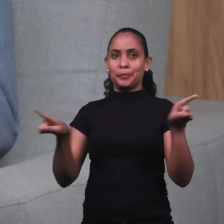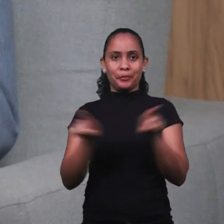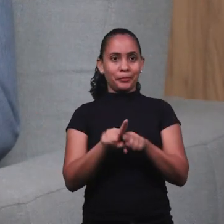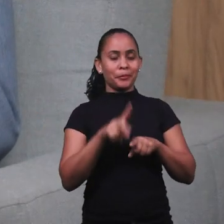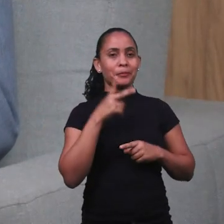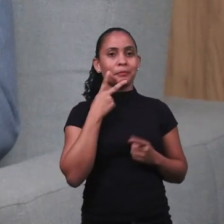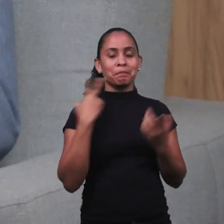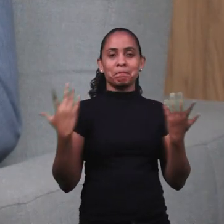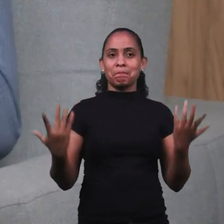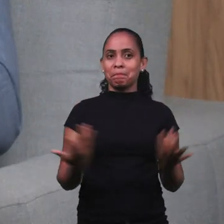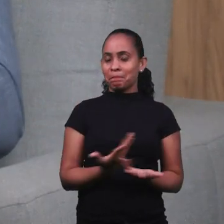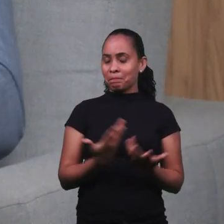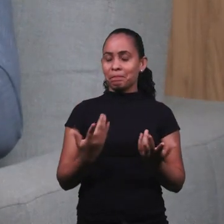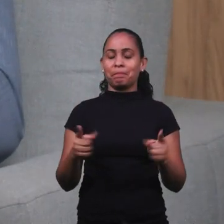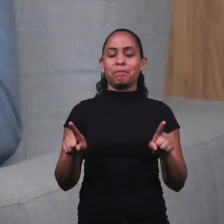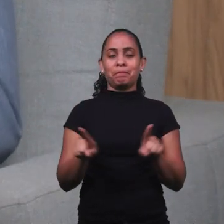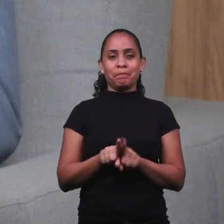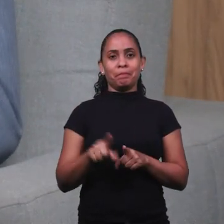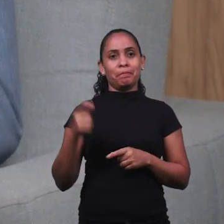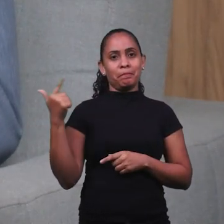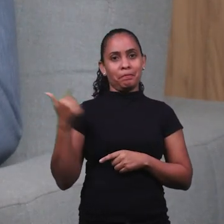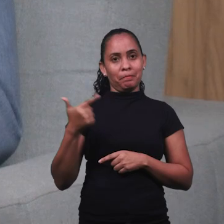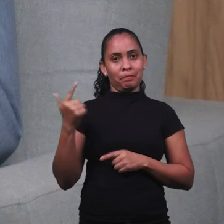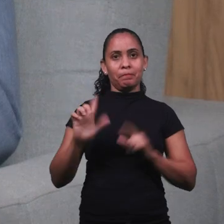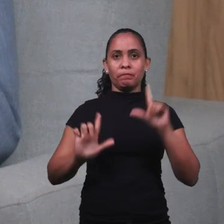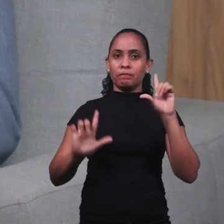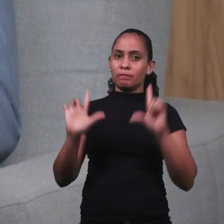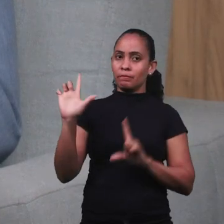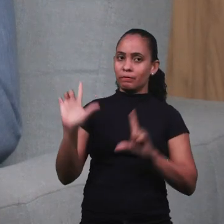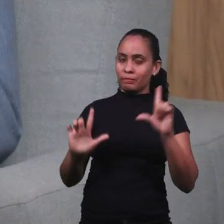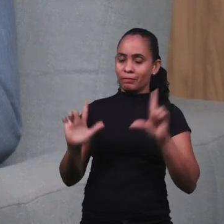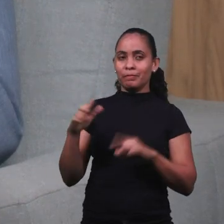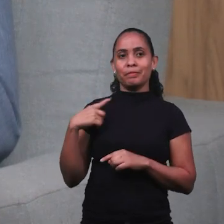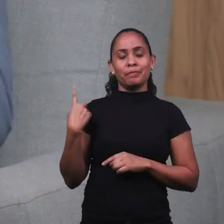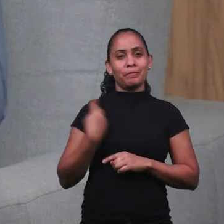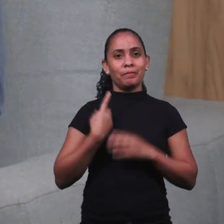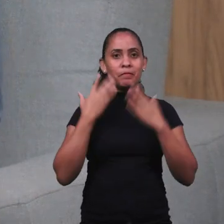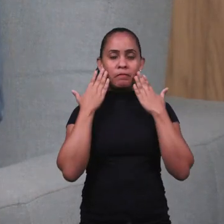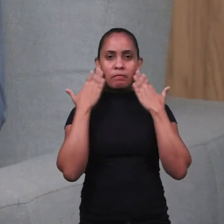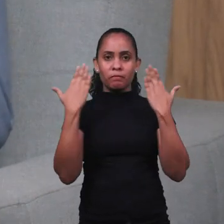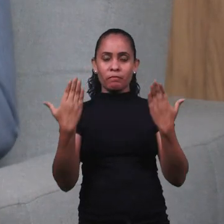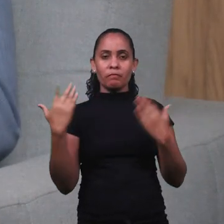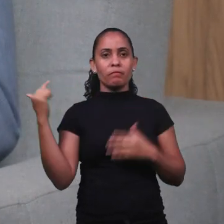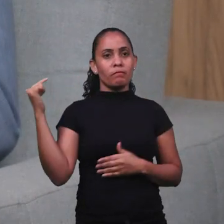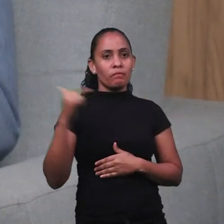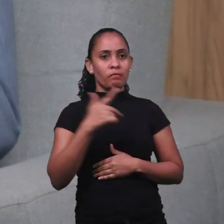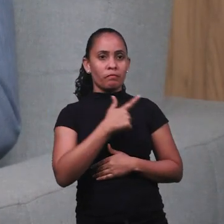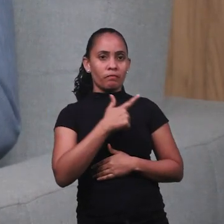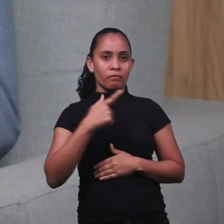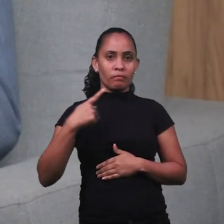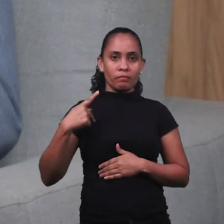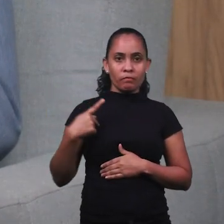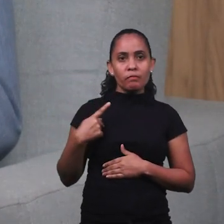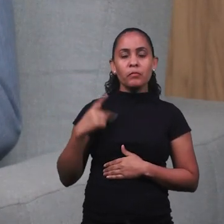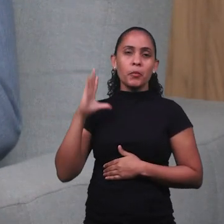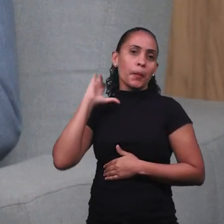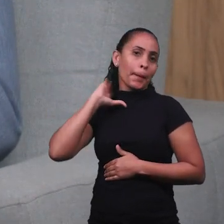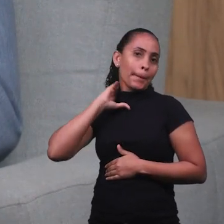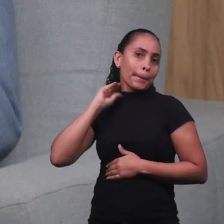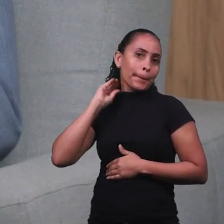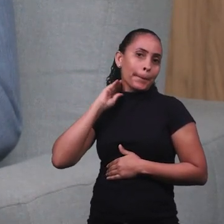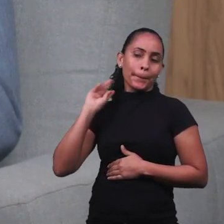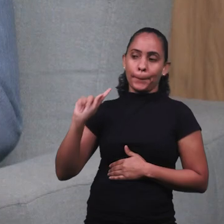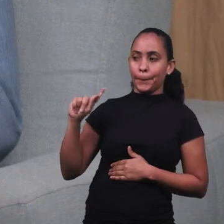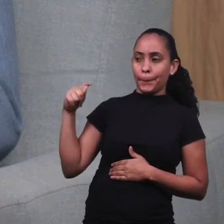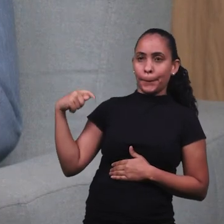de instrumentalidade, a segunda parte da edição deste programa, nós apresentamos aqui o pastor Bísio,